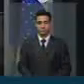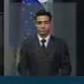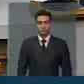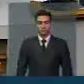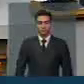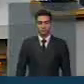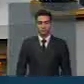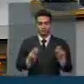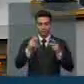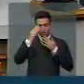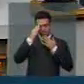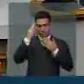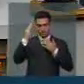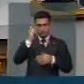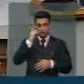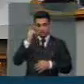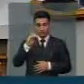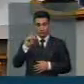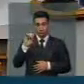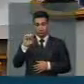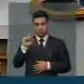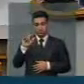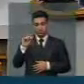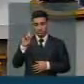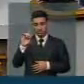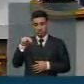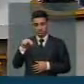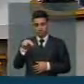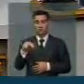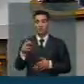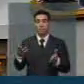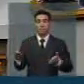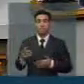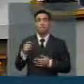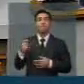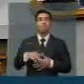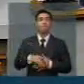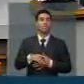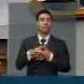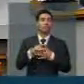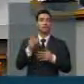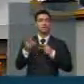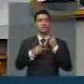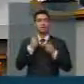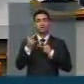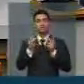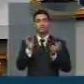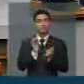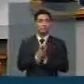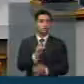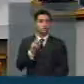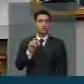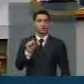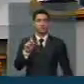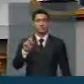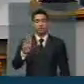Muito obrigado, deputado Paz Landim. E agora, para a comunicação de liderança pelo